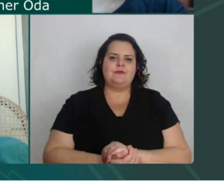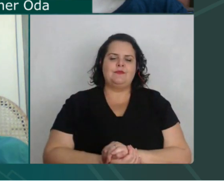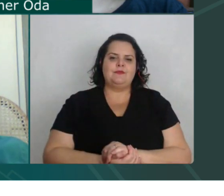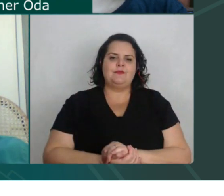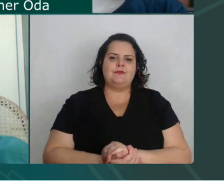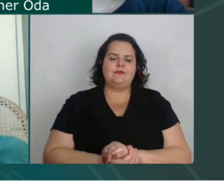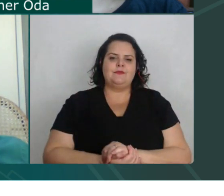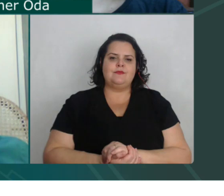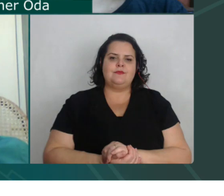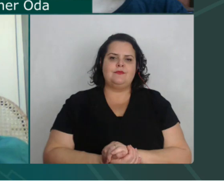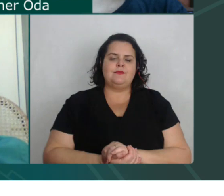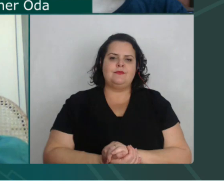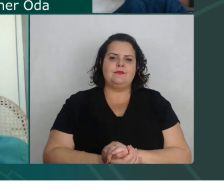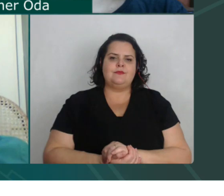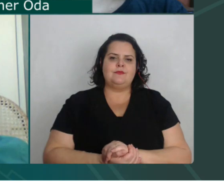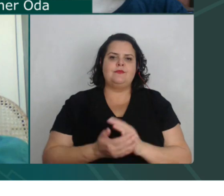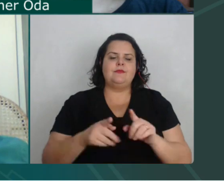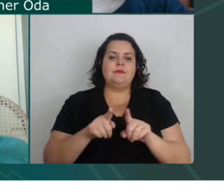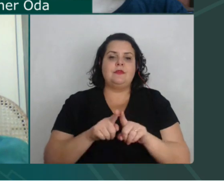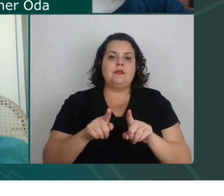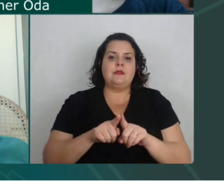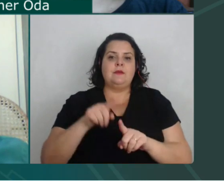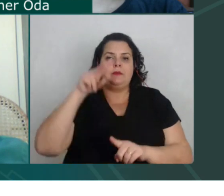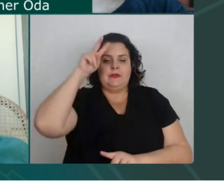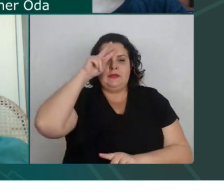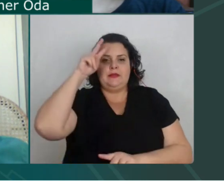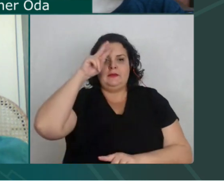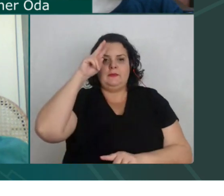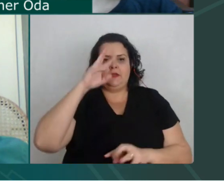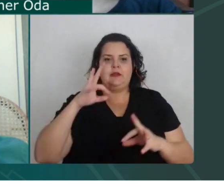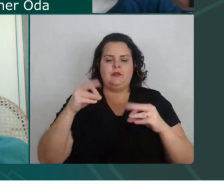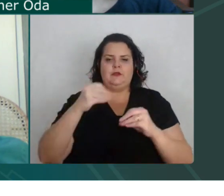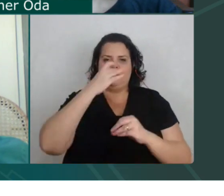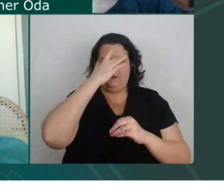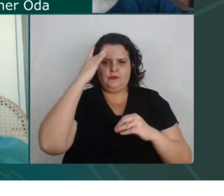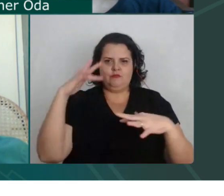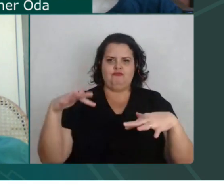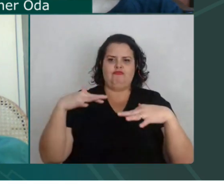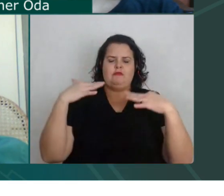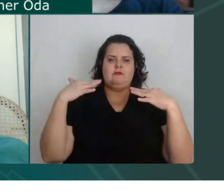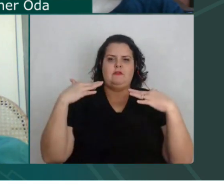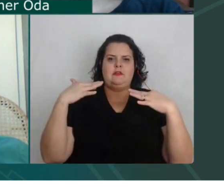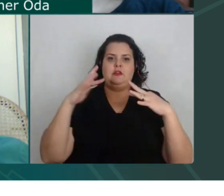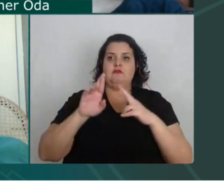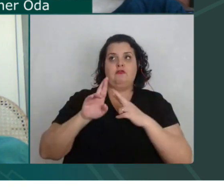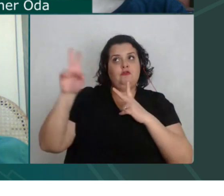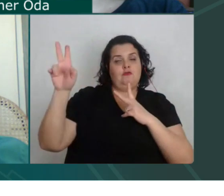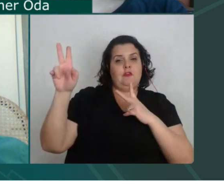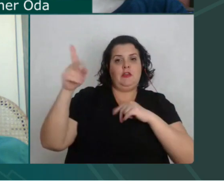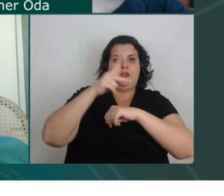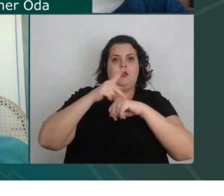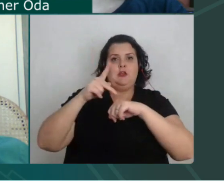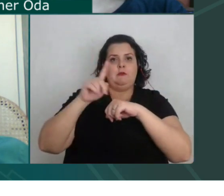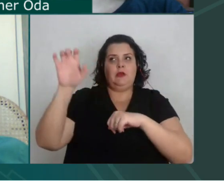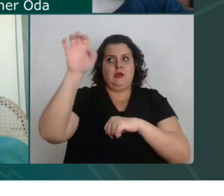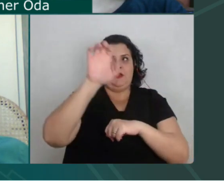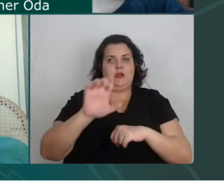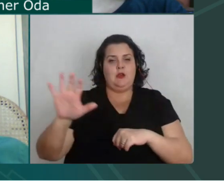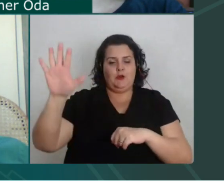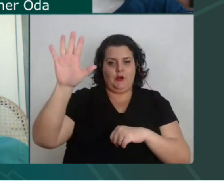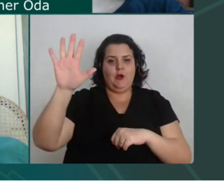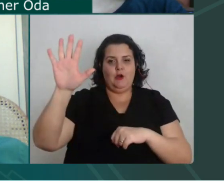E a gente, vamos lembrar aqui aos que estão nos ouvindo, né, que ao contrário dos países europeus, no Brasil, o orçamento